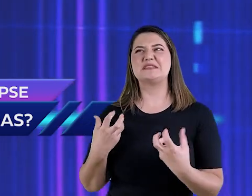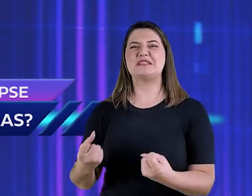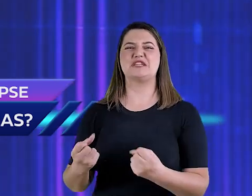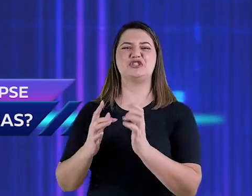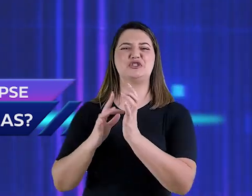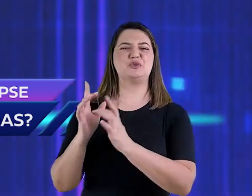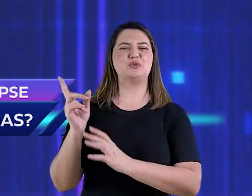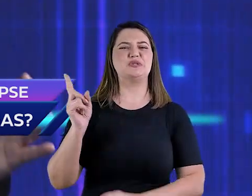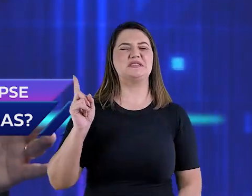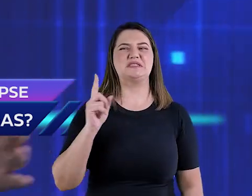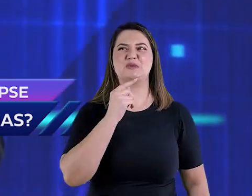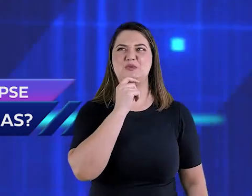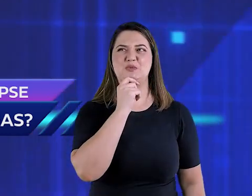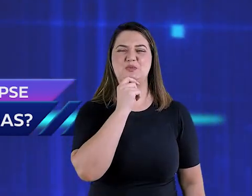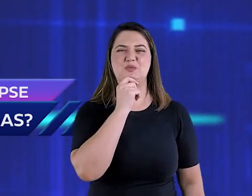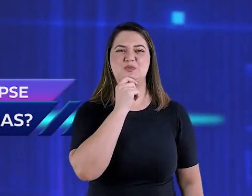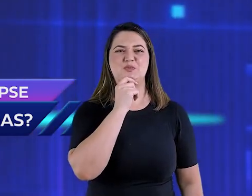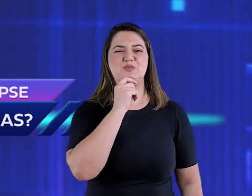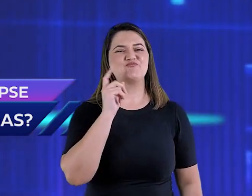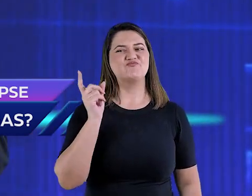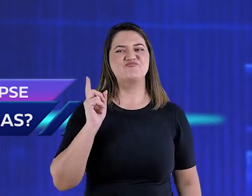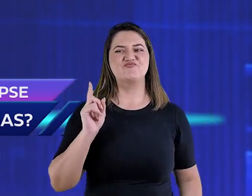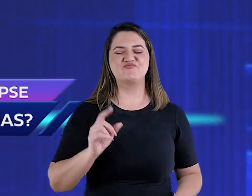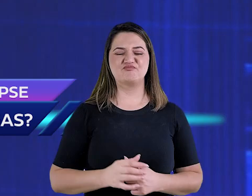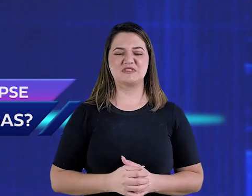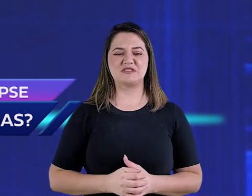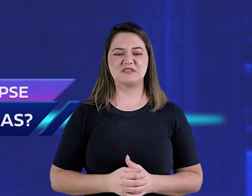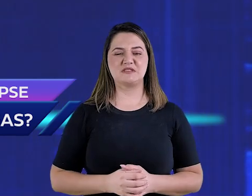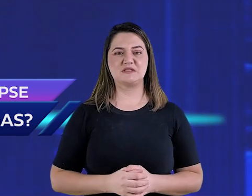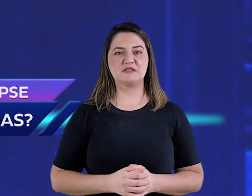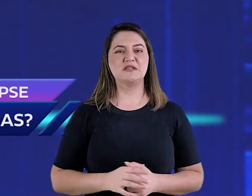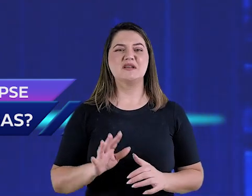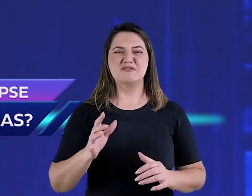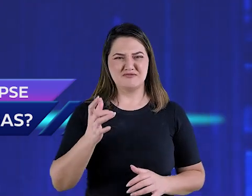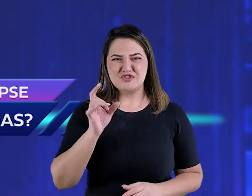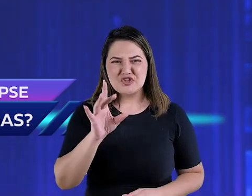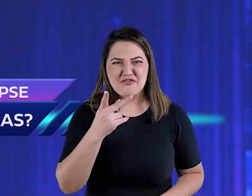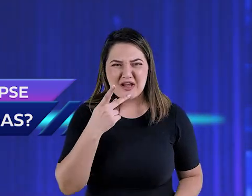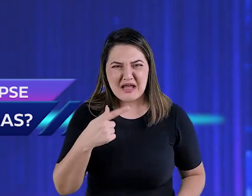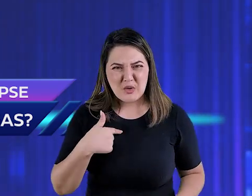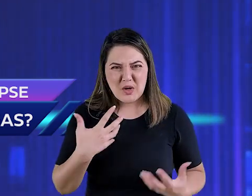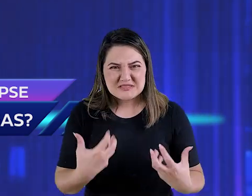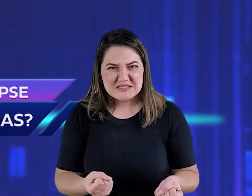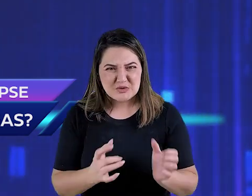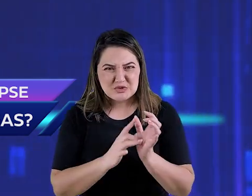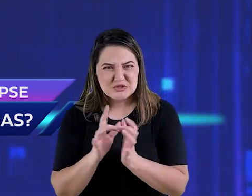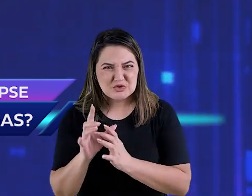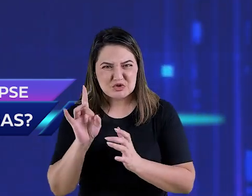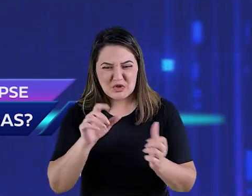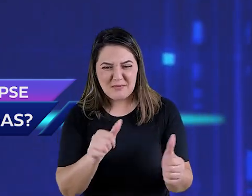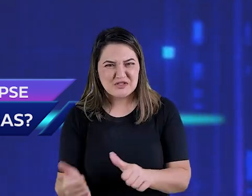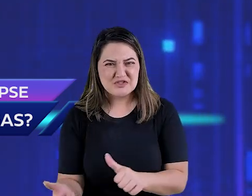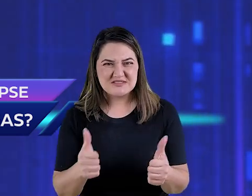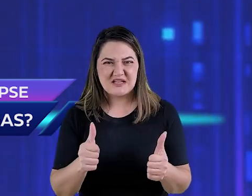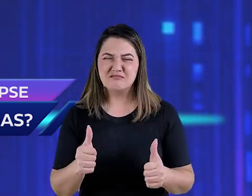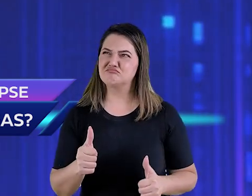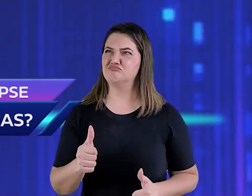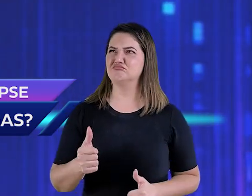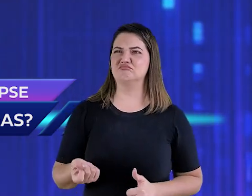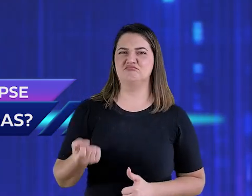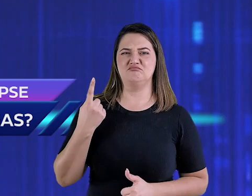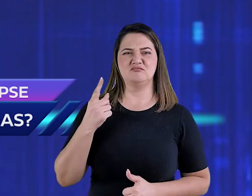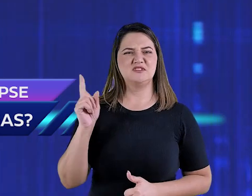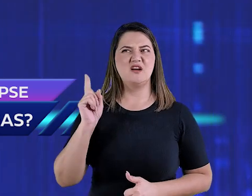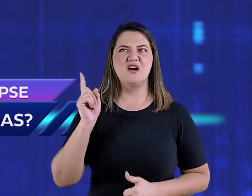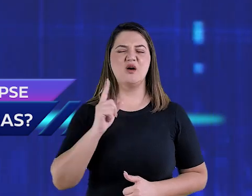Jesus porque acham que é muito fácil. E teria que ser algo mais difícil. Mas não é difícil não, é fácil. É render-se a